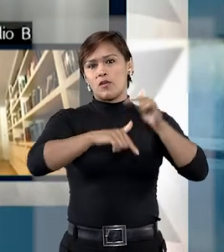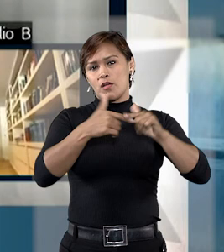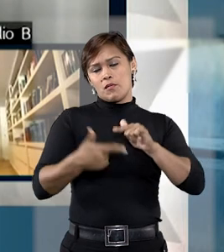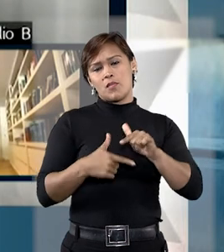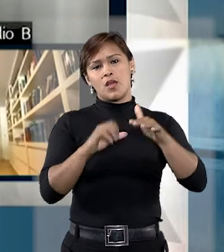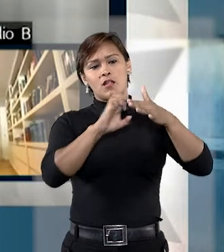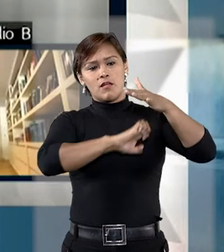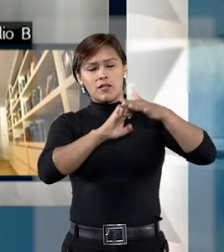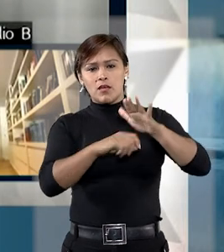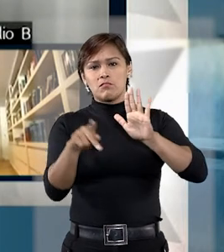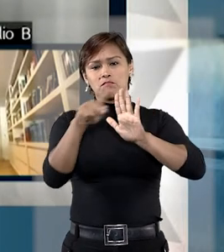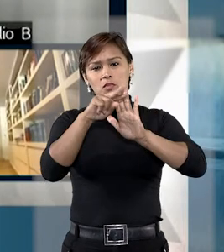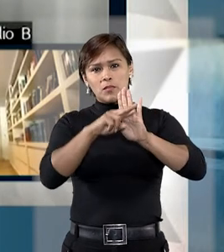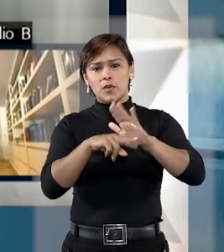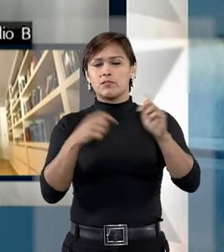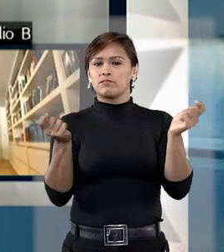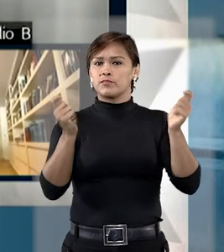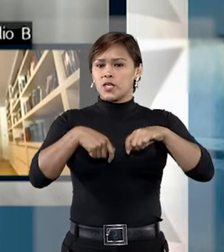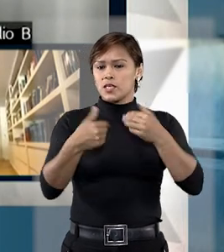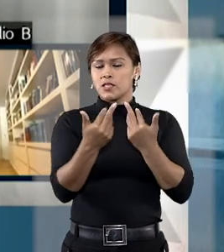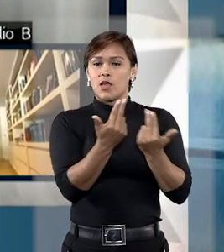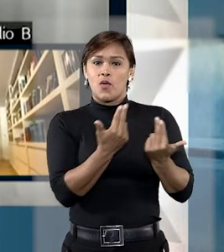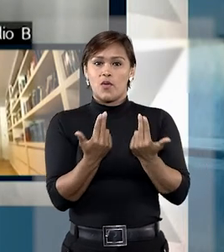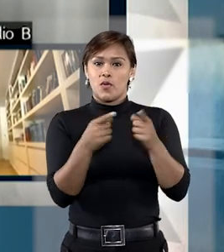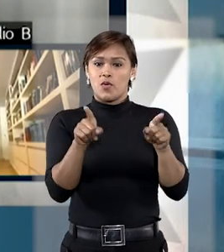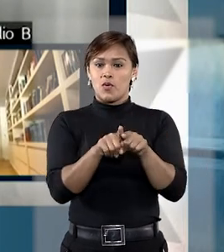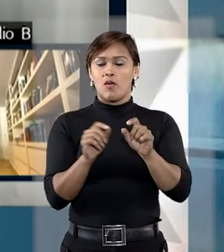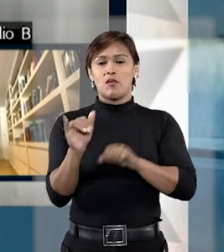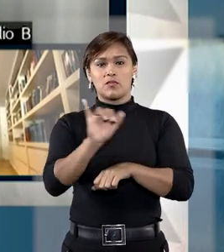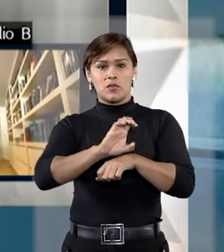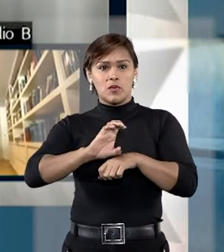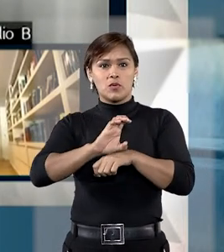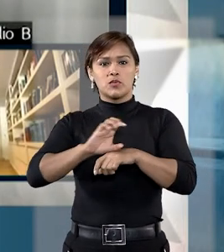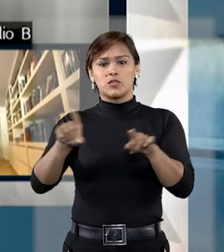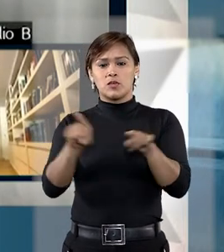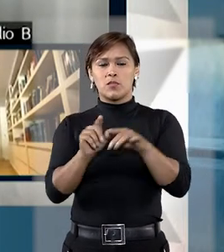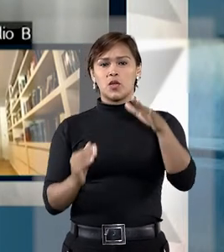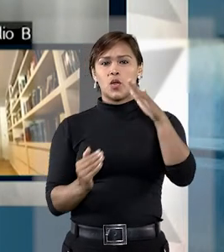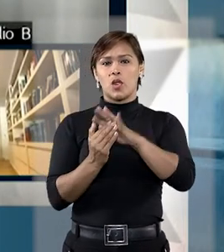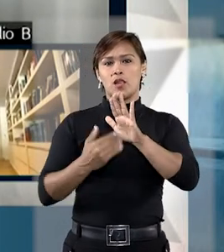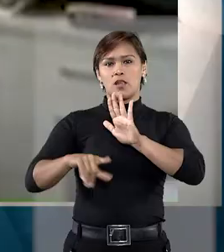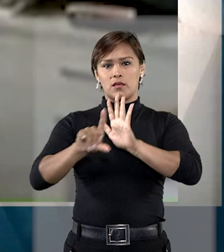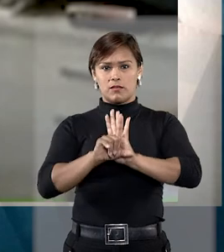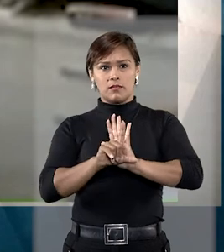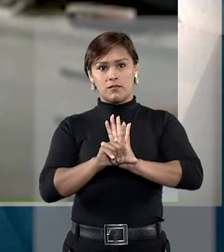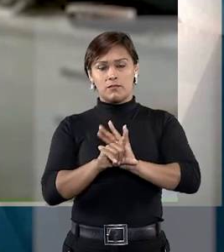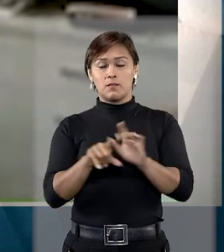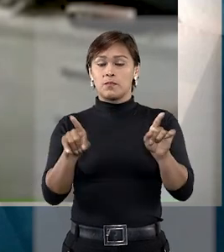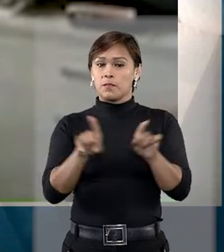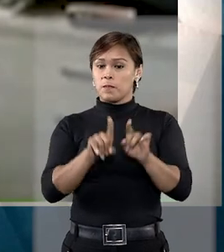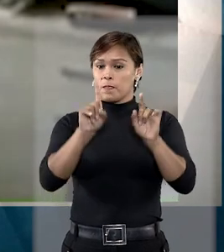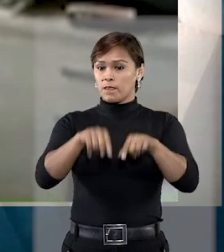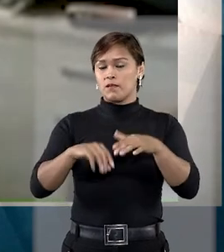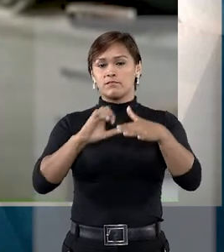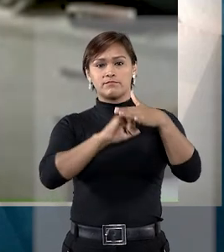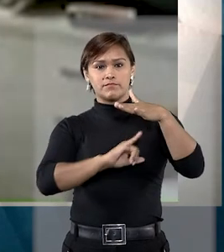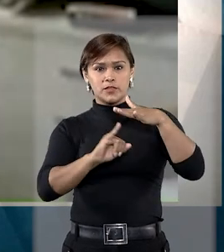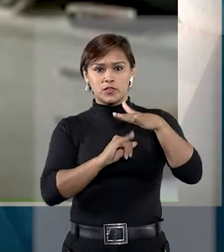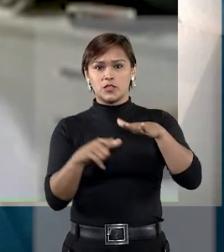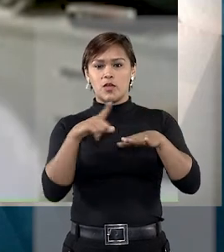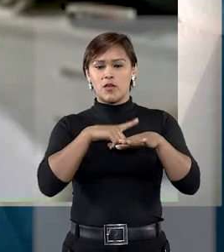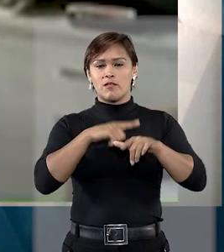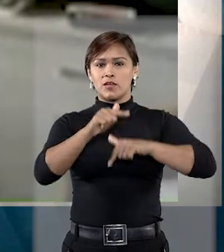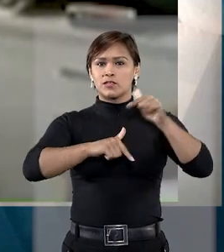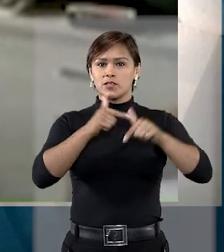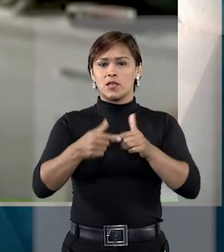das agências reguladoras deve ser compatível com a Constituição e com os limites legais. E, por isso, a instituição que